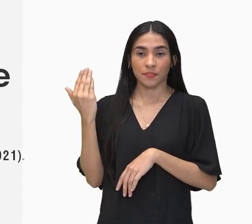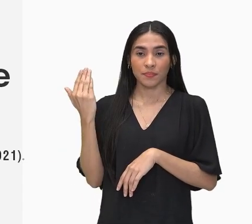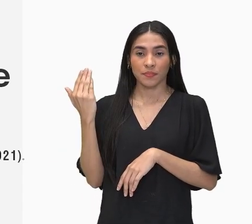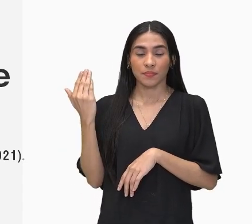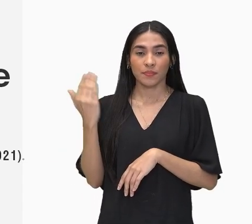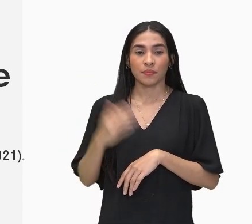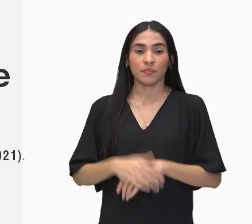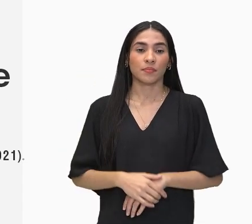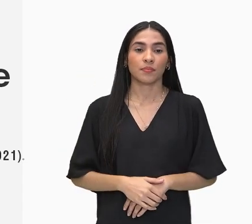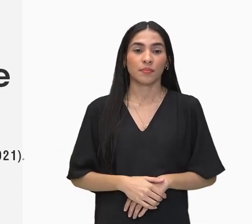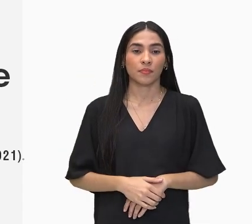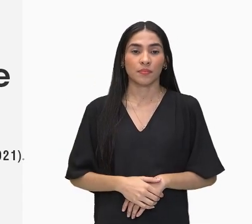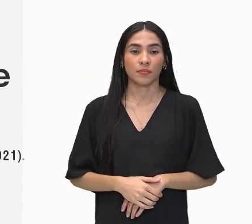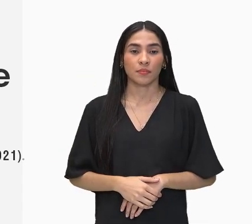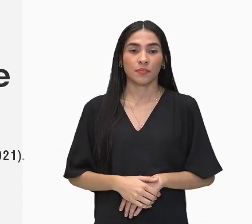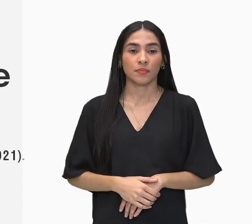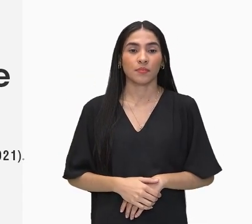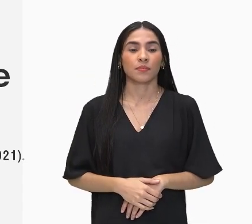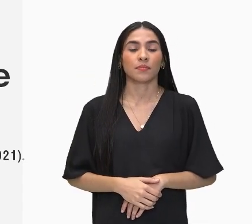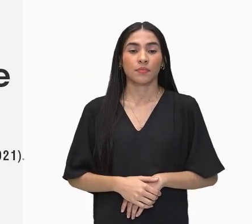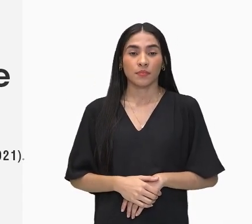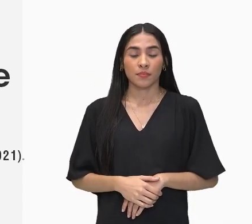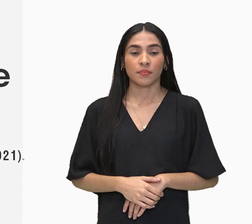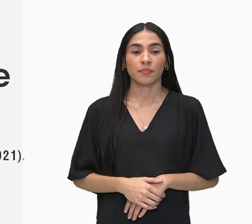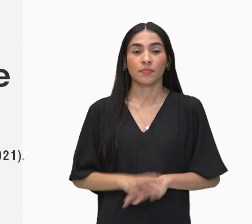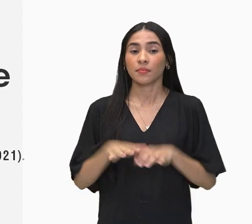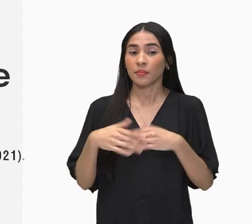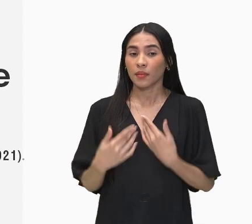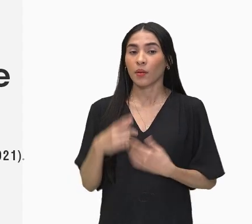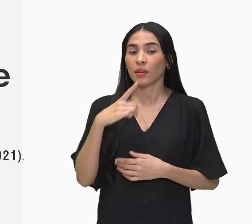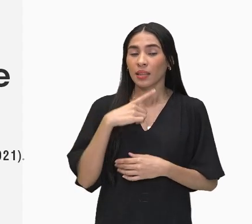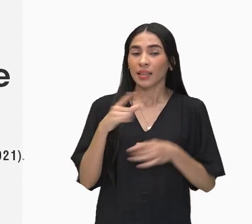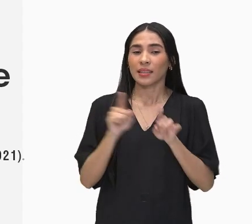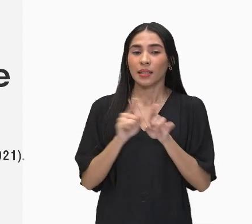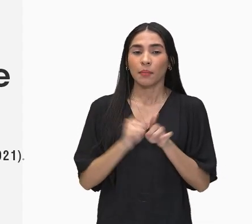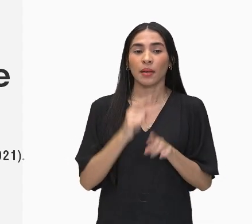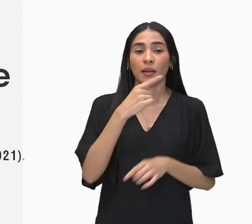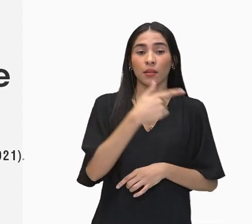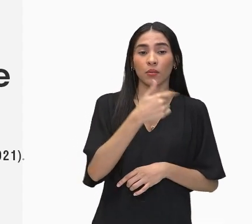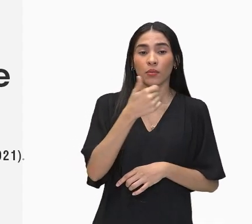de passageiros. Então, existem